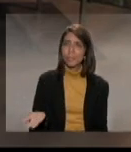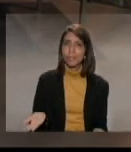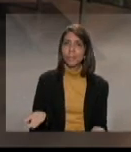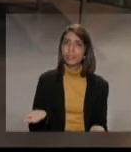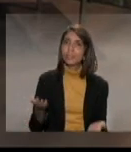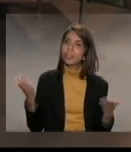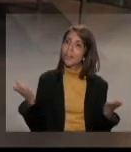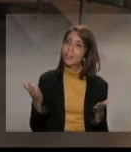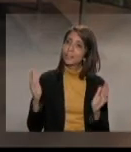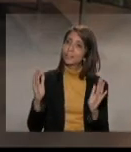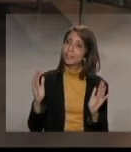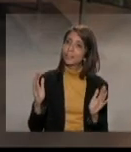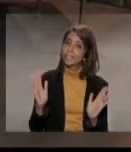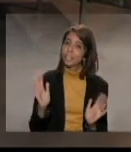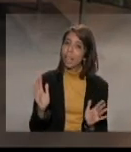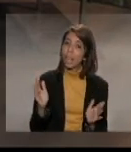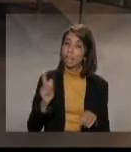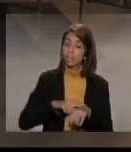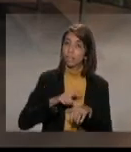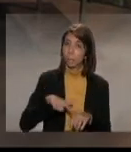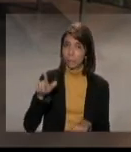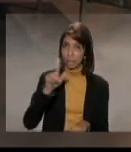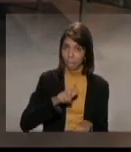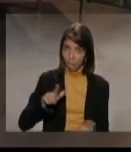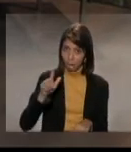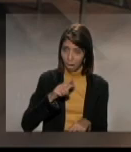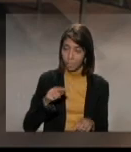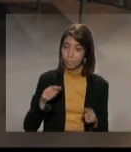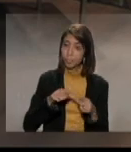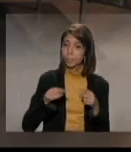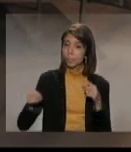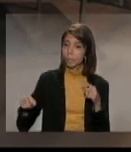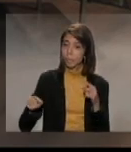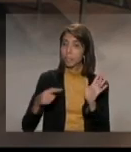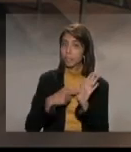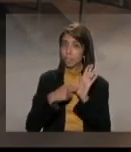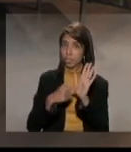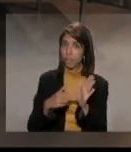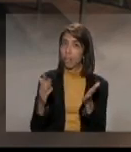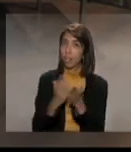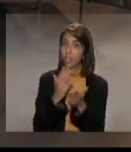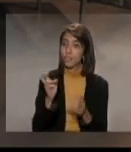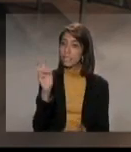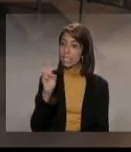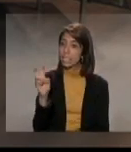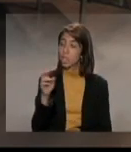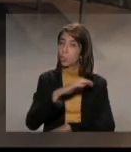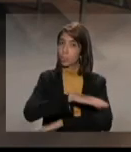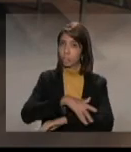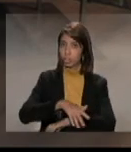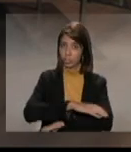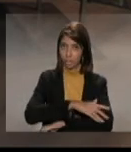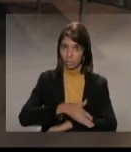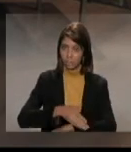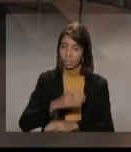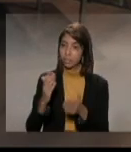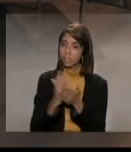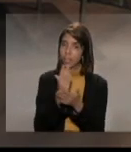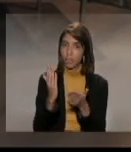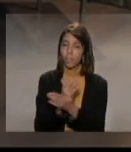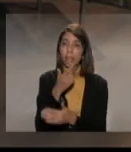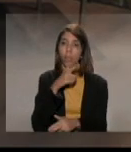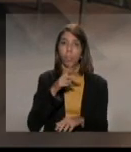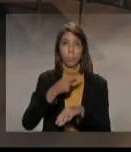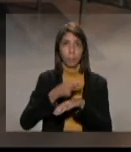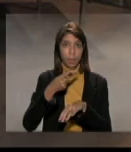muito bom né eliane chegamos no nosso momento literário essa semana eu vou indicar cinco esquinas de mário vargas